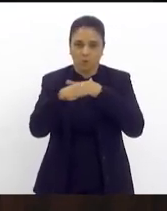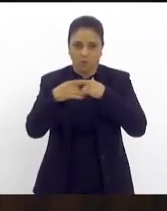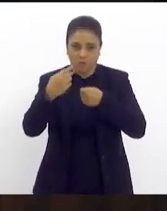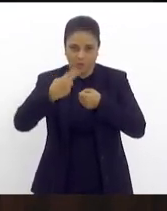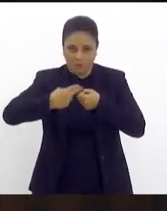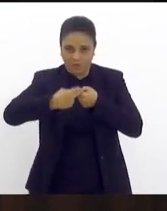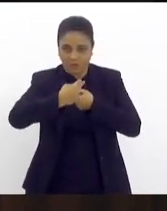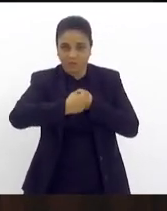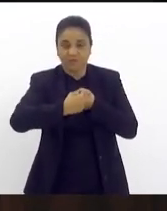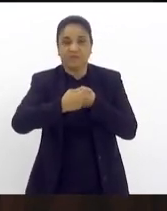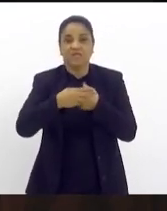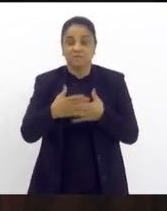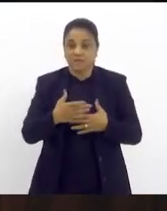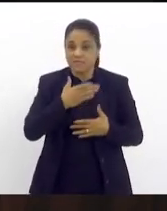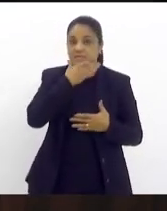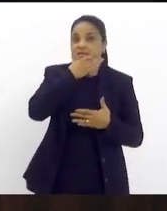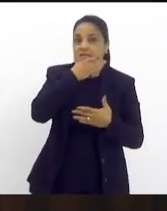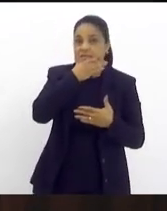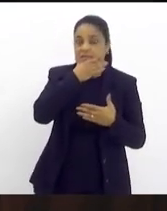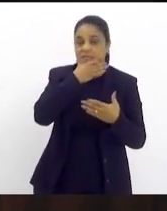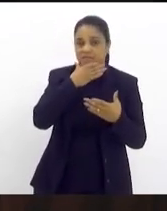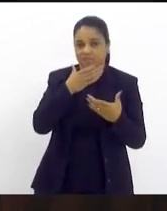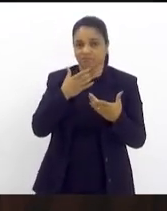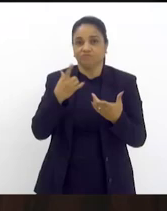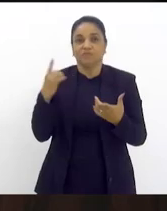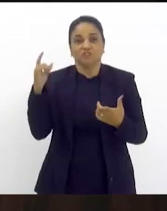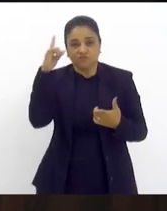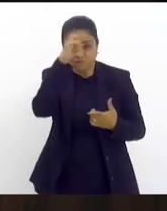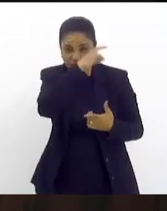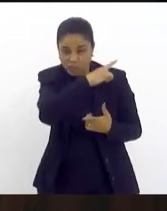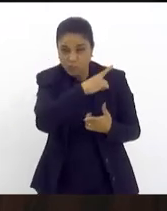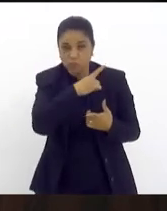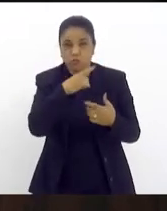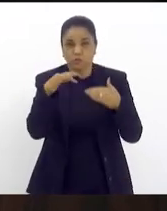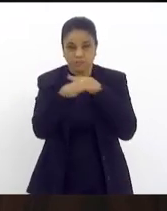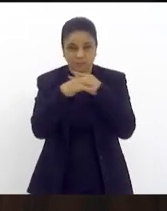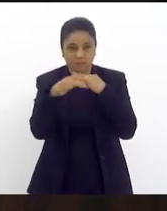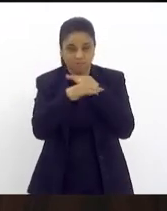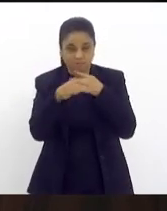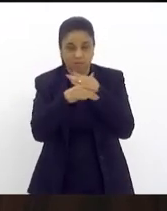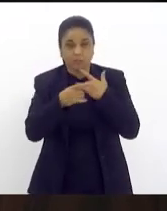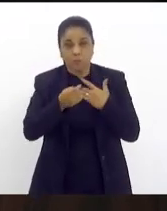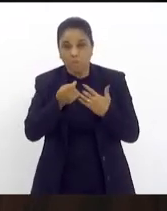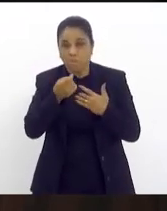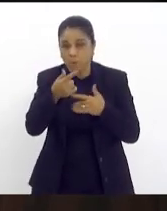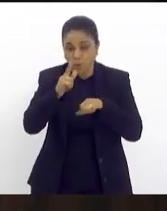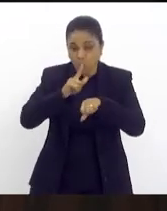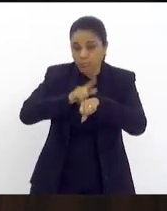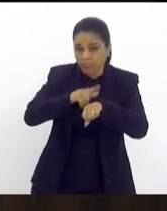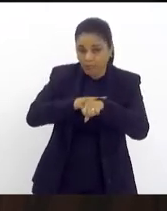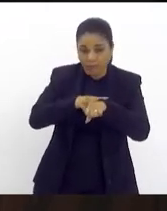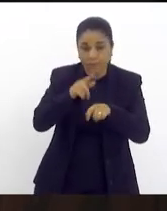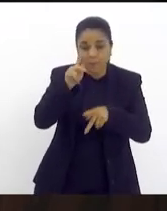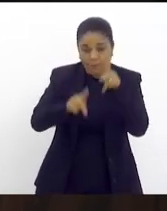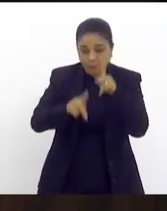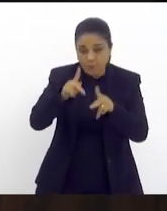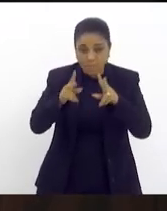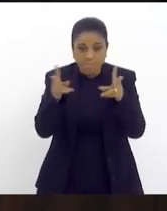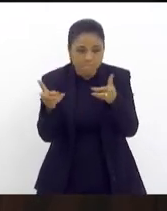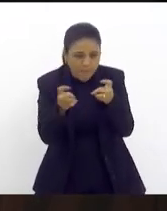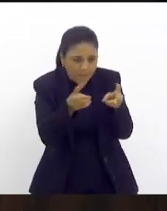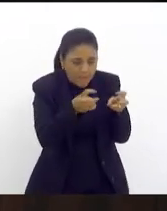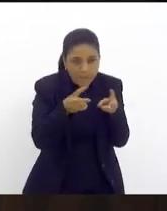crise sanitária que o mundo atravessa, em tão pouco tempo, a população percebeu a